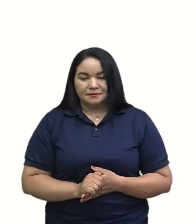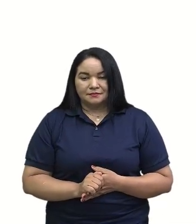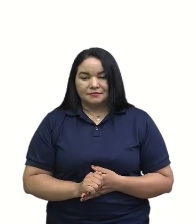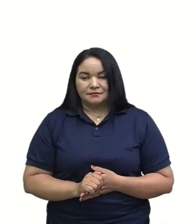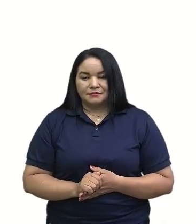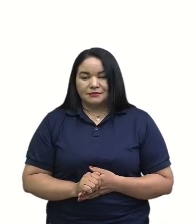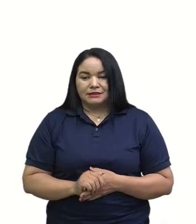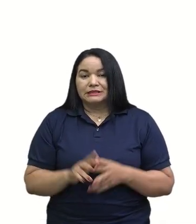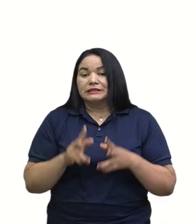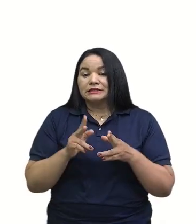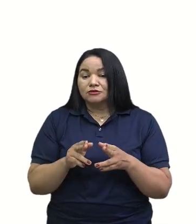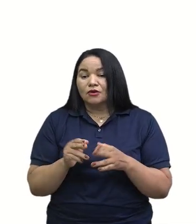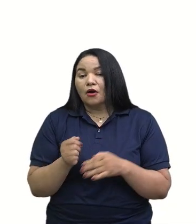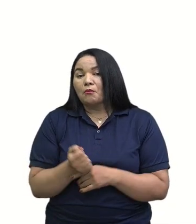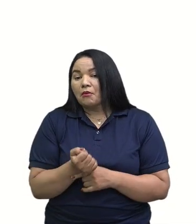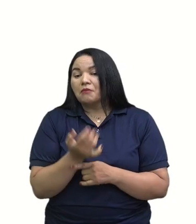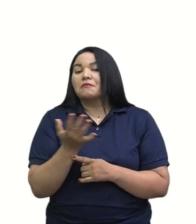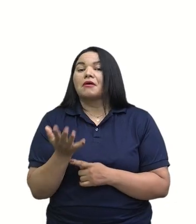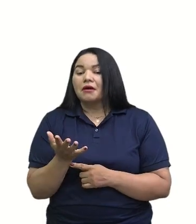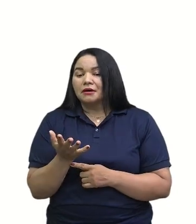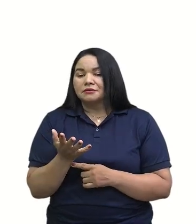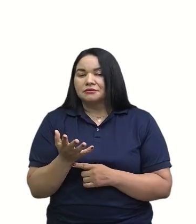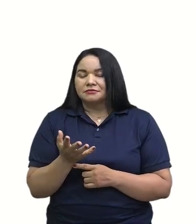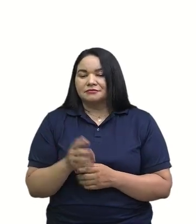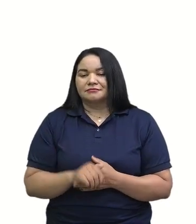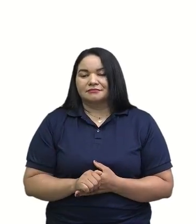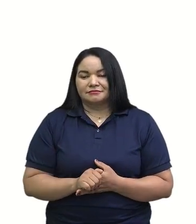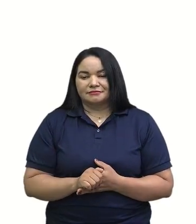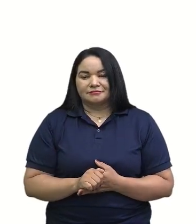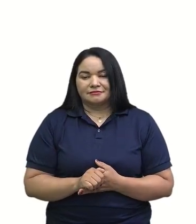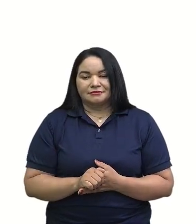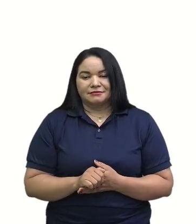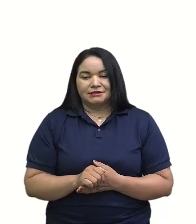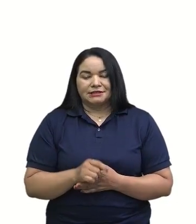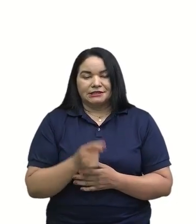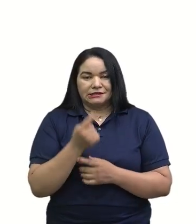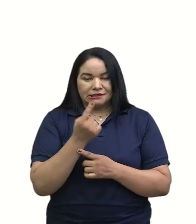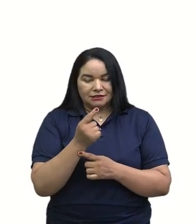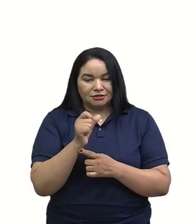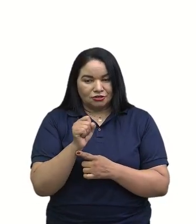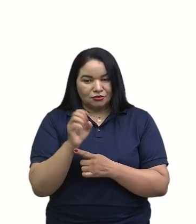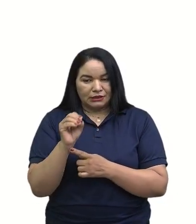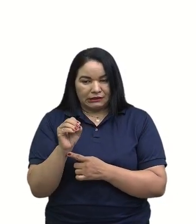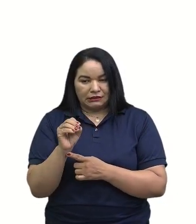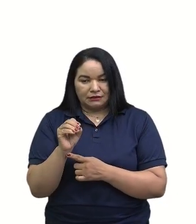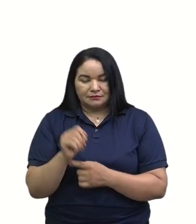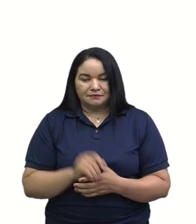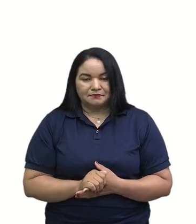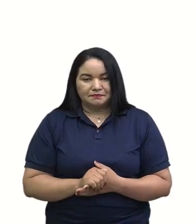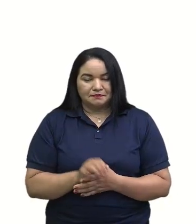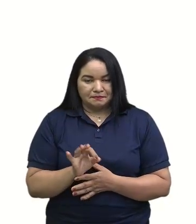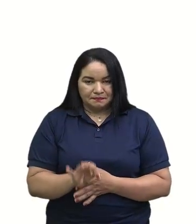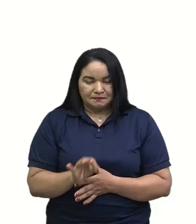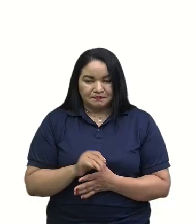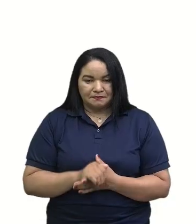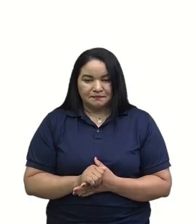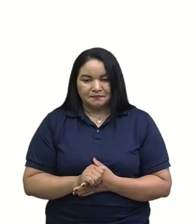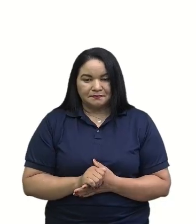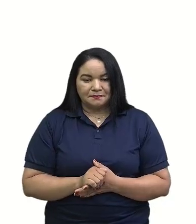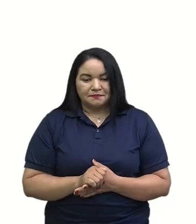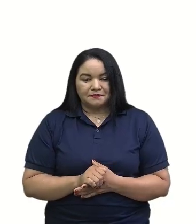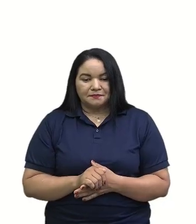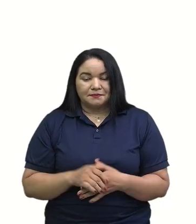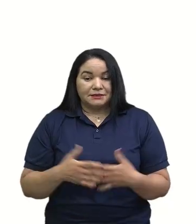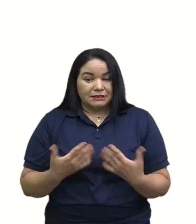é igual a quanto a soma desses ângulos, hein? Essa soma é igual a 180, certo? E aí, pessoal,